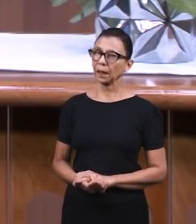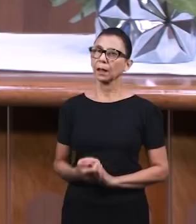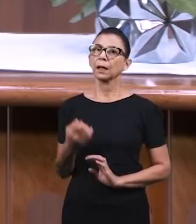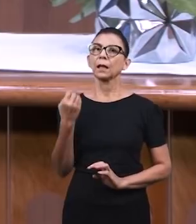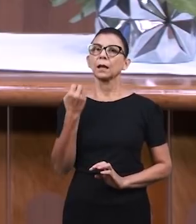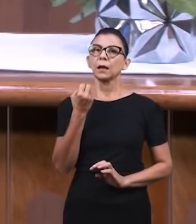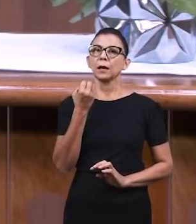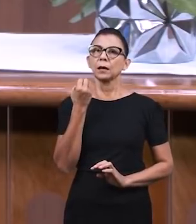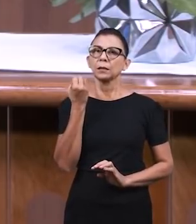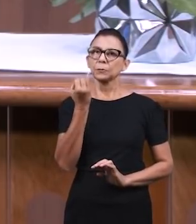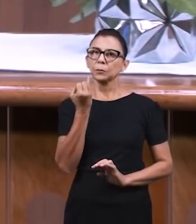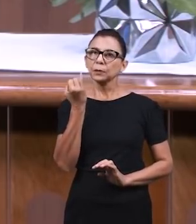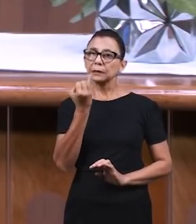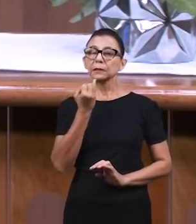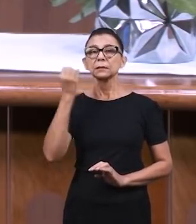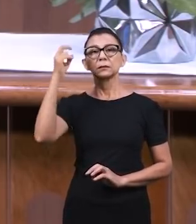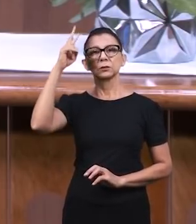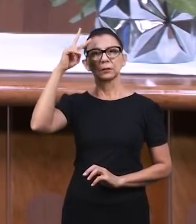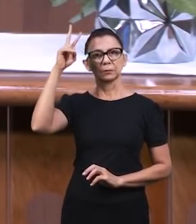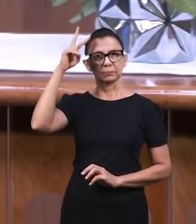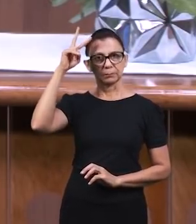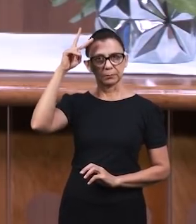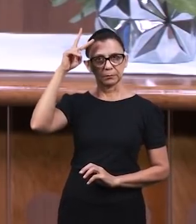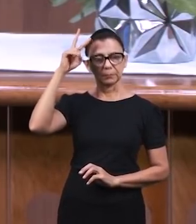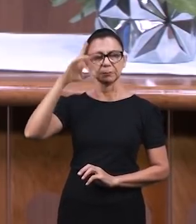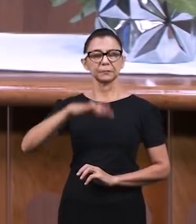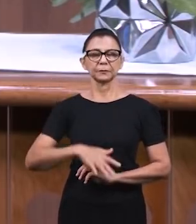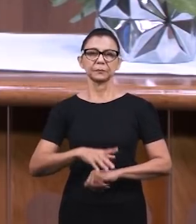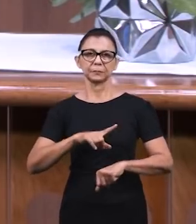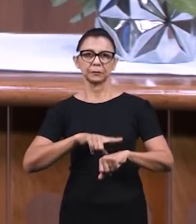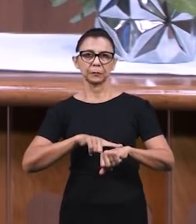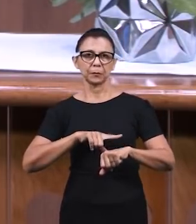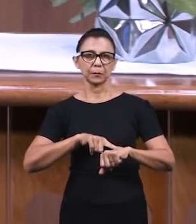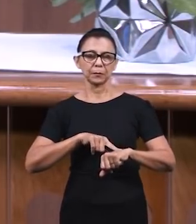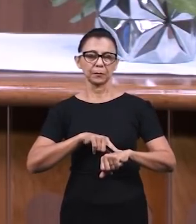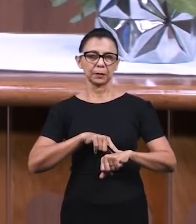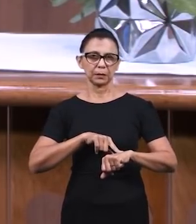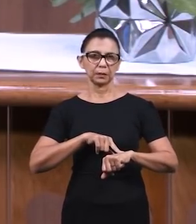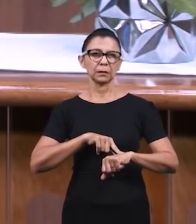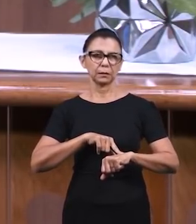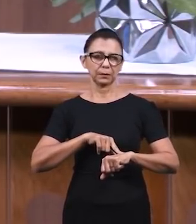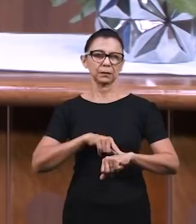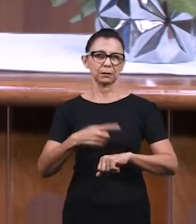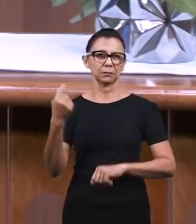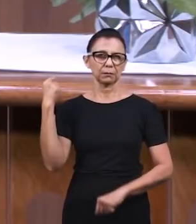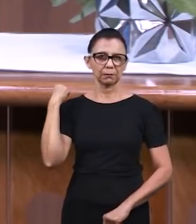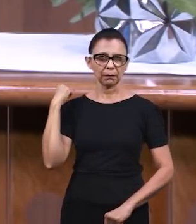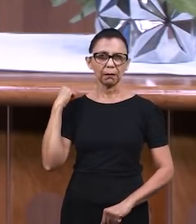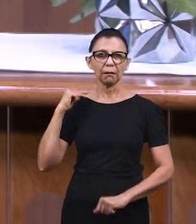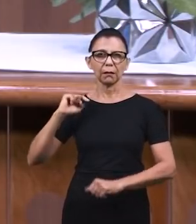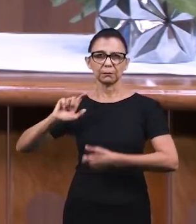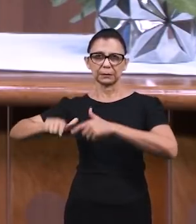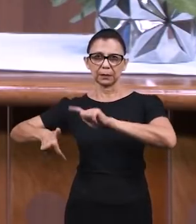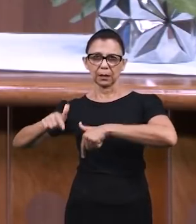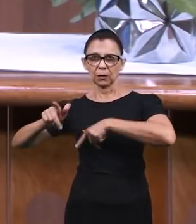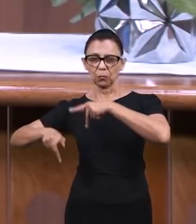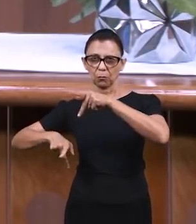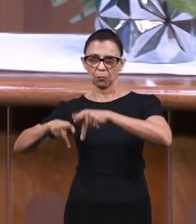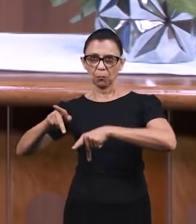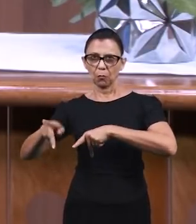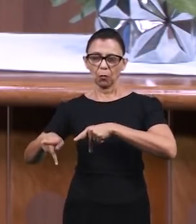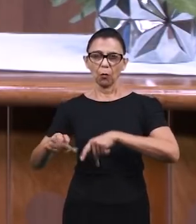É bom lembrar que esse momento que o Israel